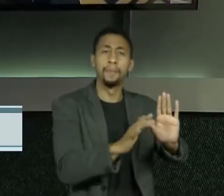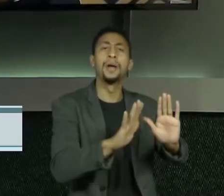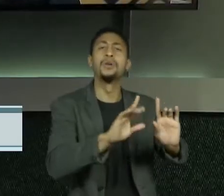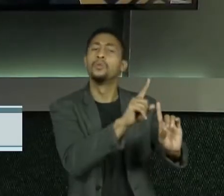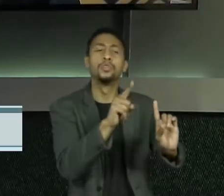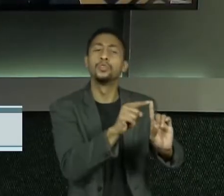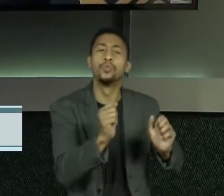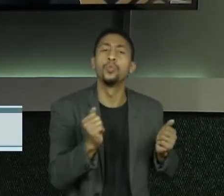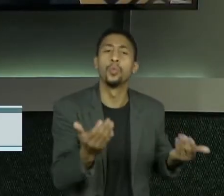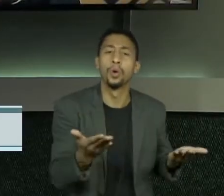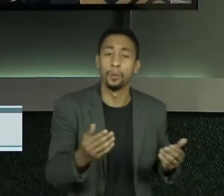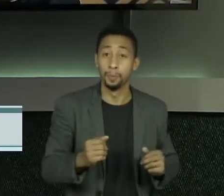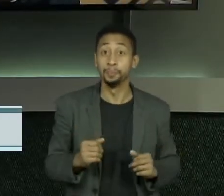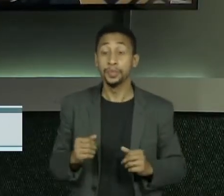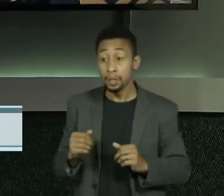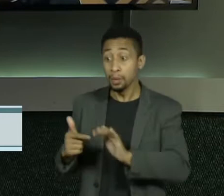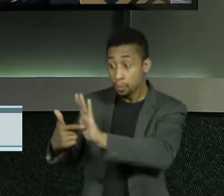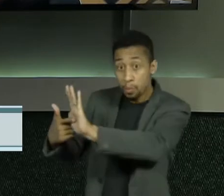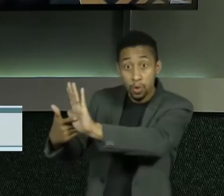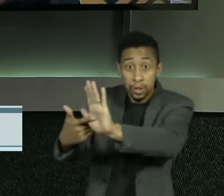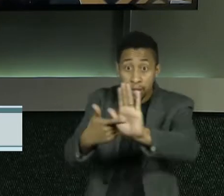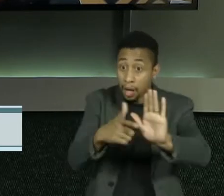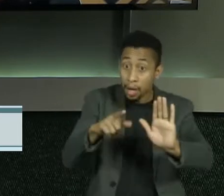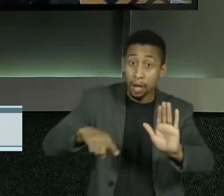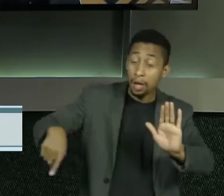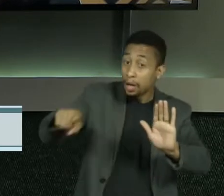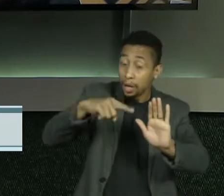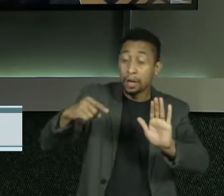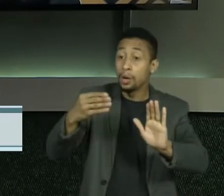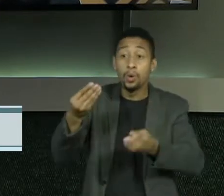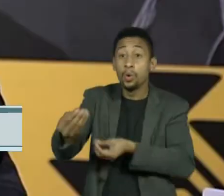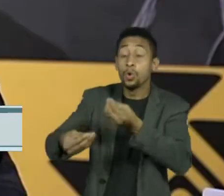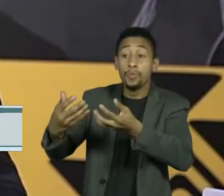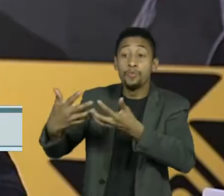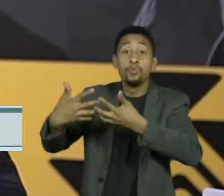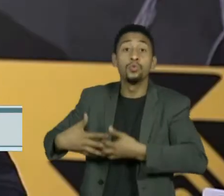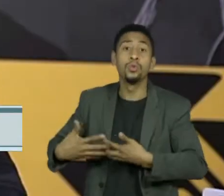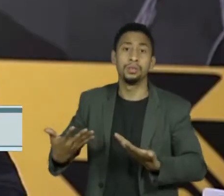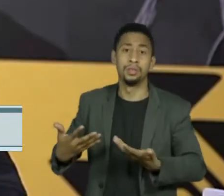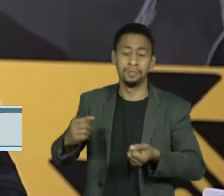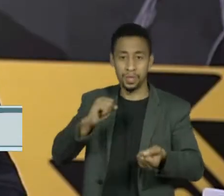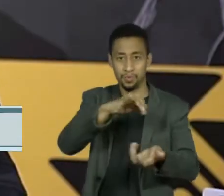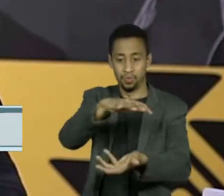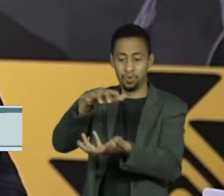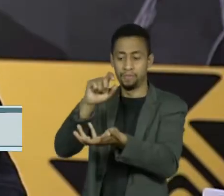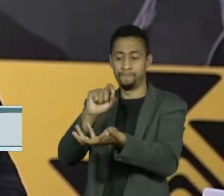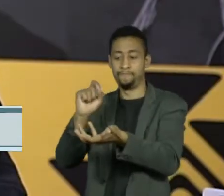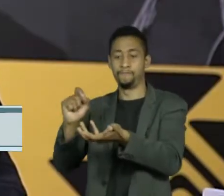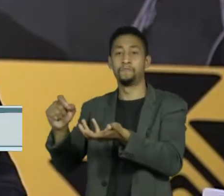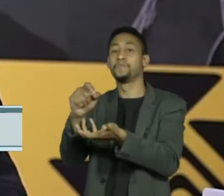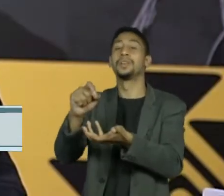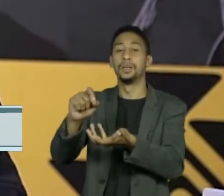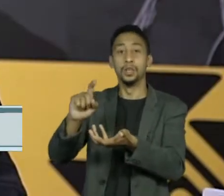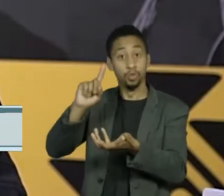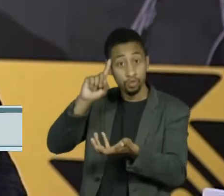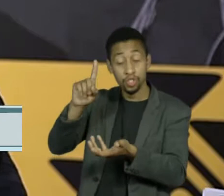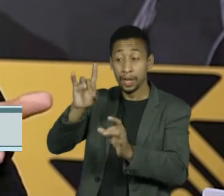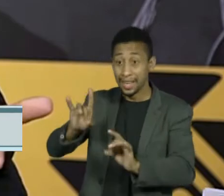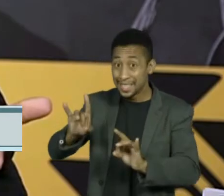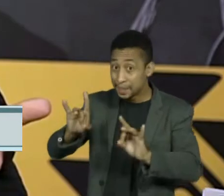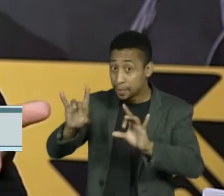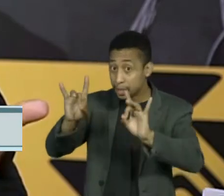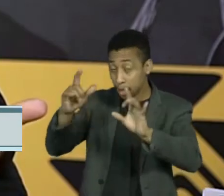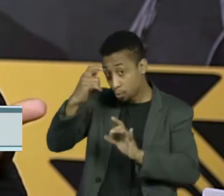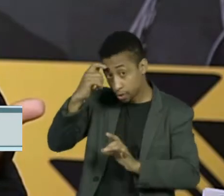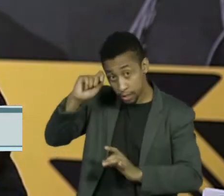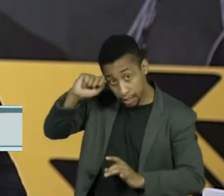isso, evitar que as pessoas morram, né? Em qualquer lugar do mundo, sentar no Dia da Consciência Negra para falar de